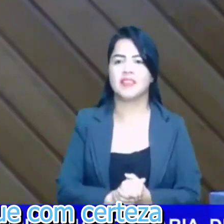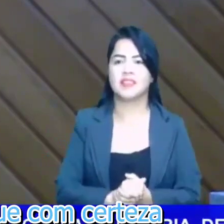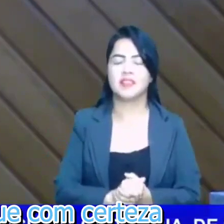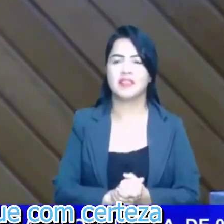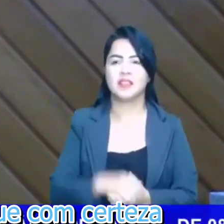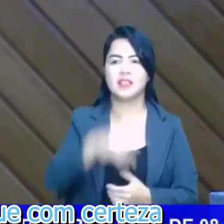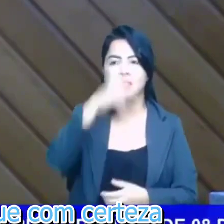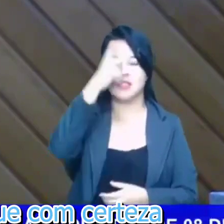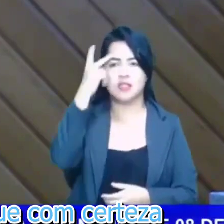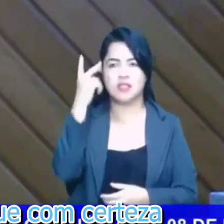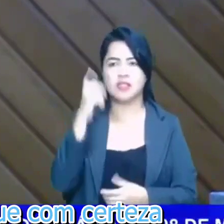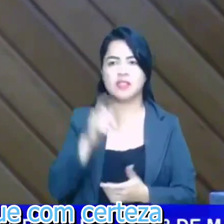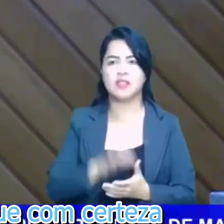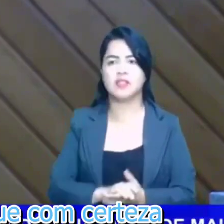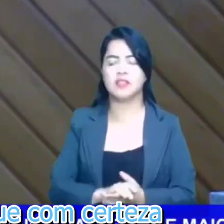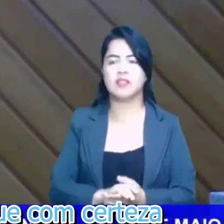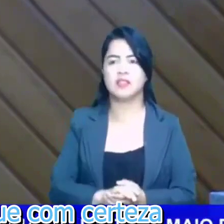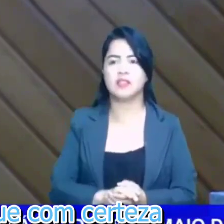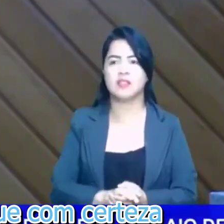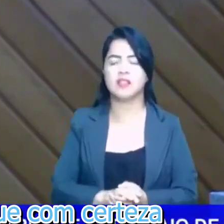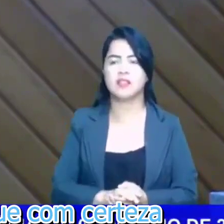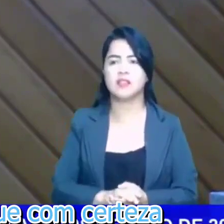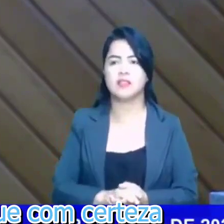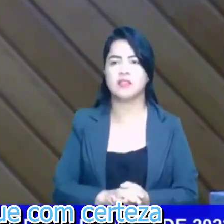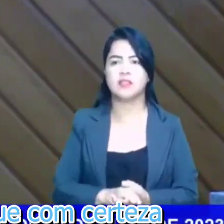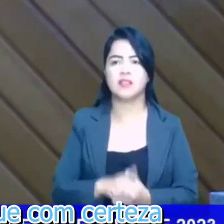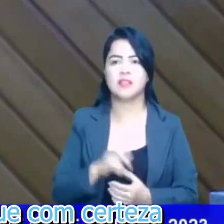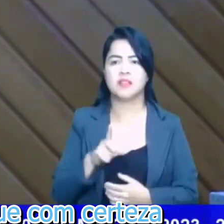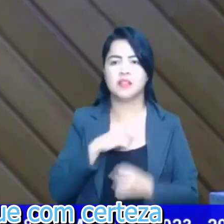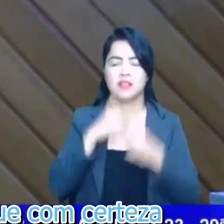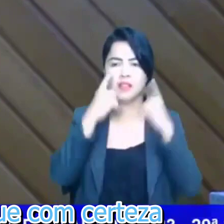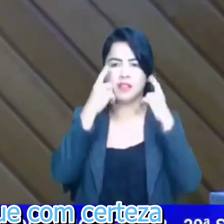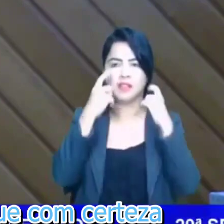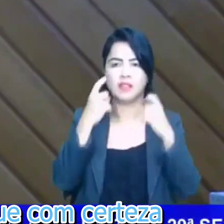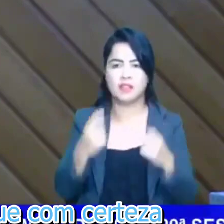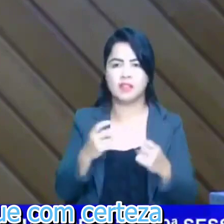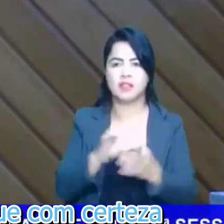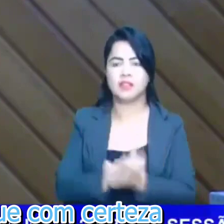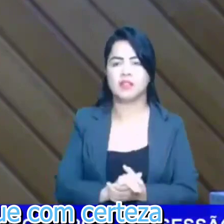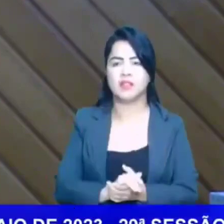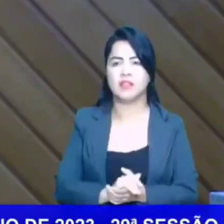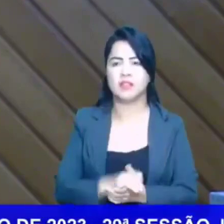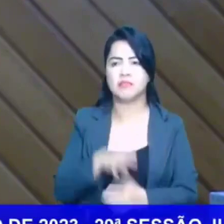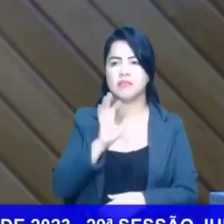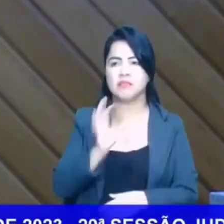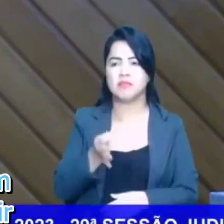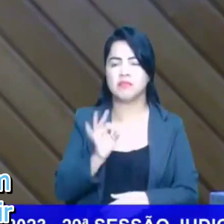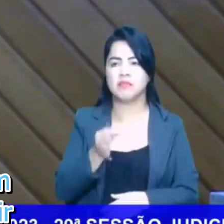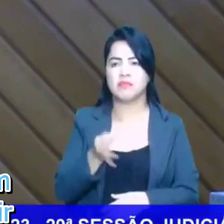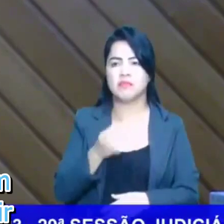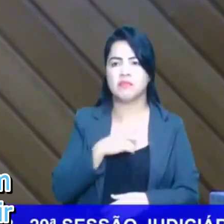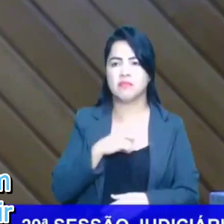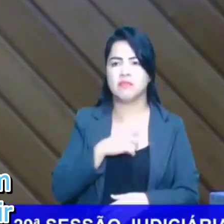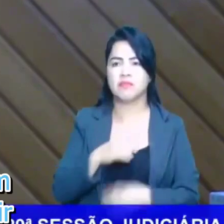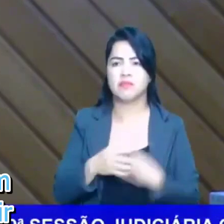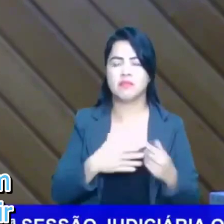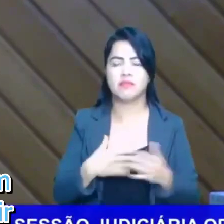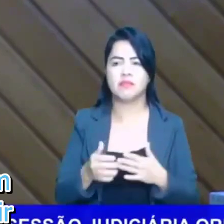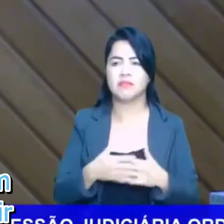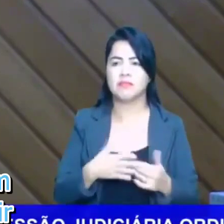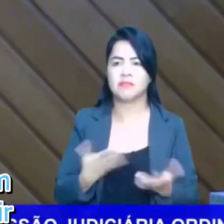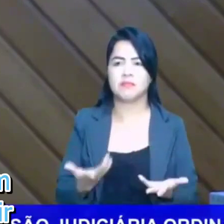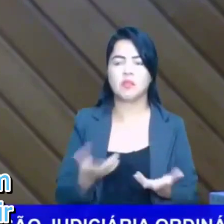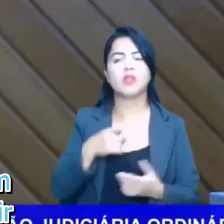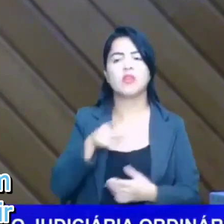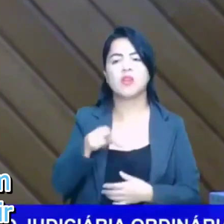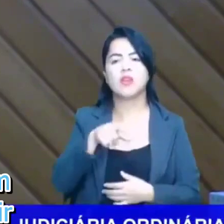Senhores, o caso é muito interessante. Talvez seja um caso que, com certeza, qualquer que seja a decisão